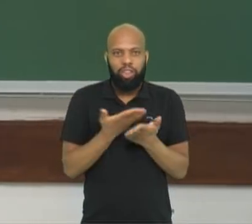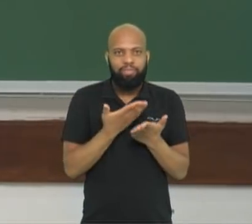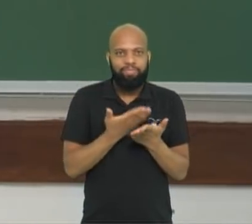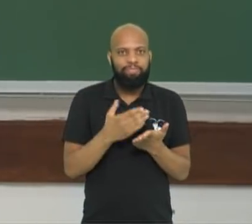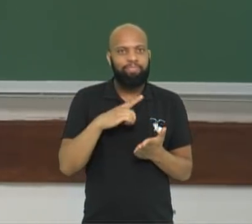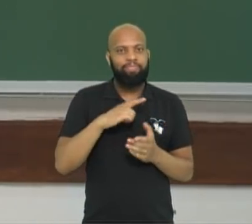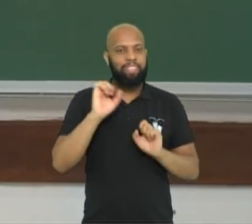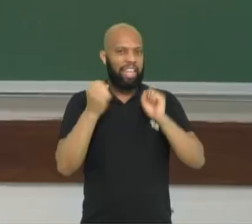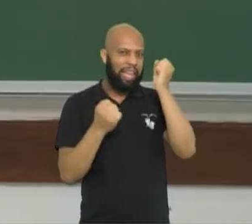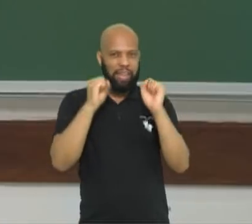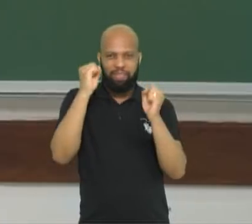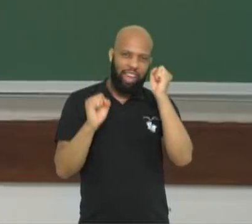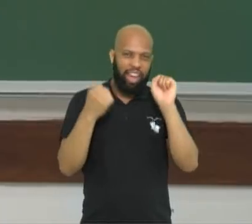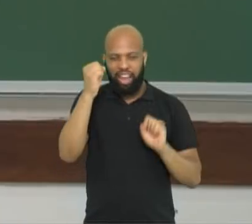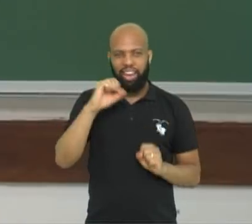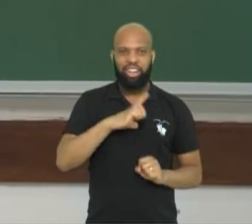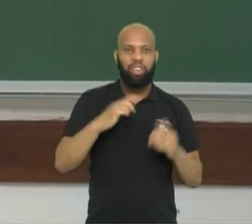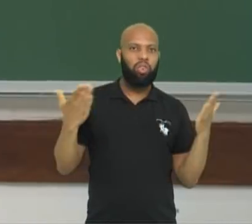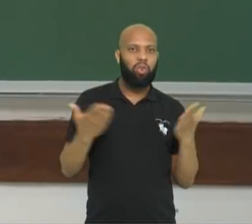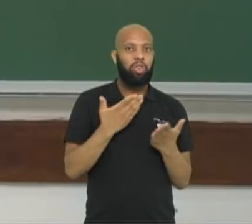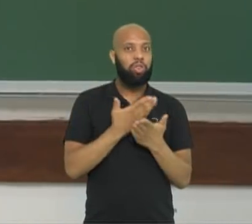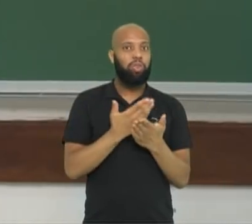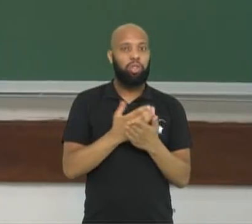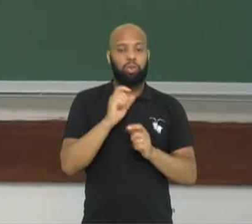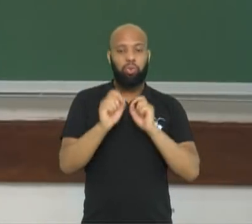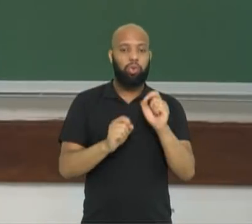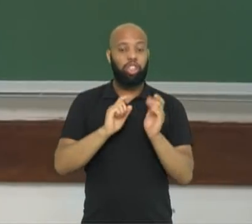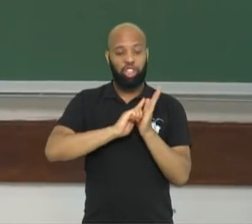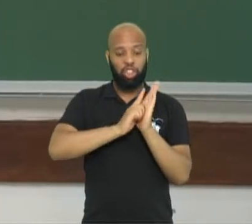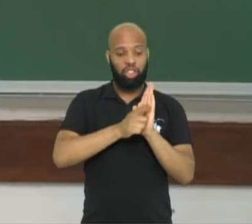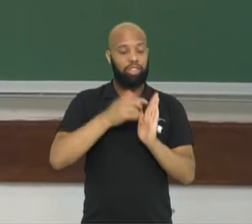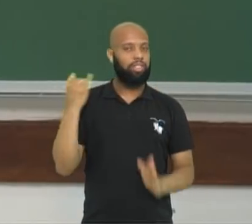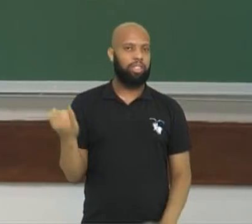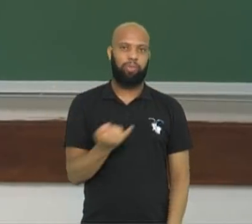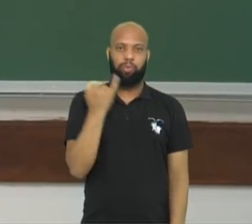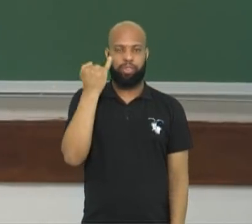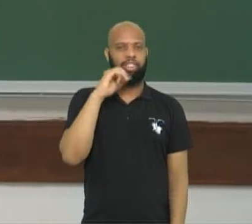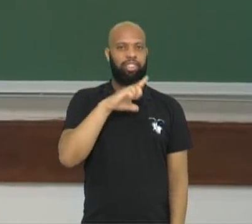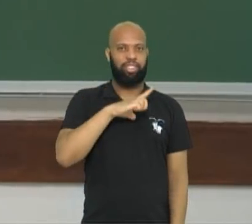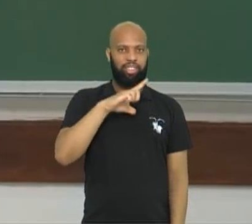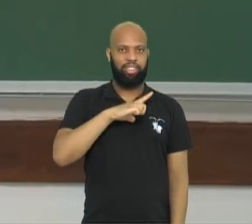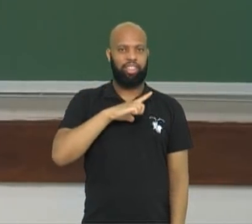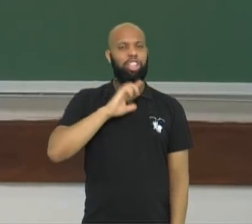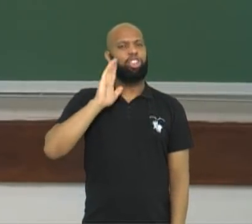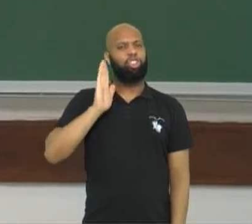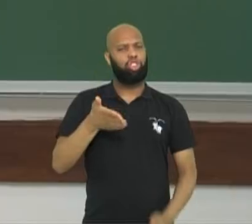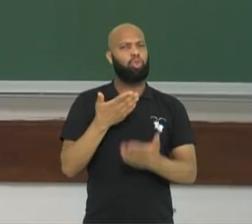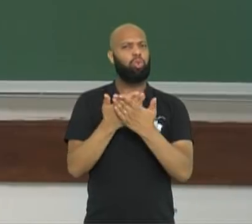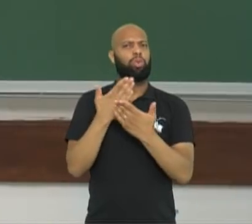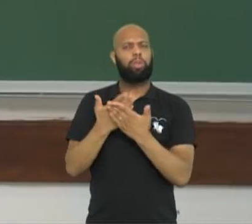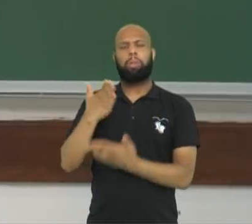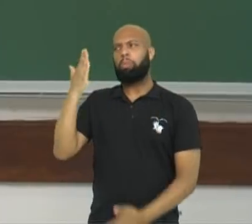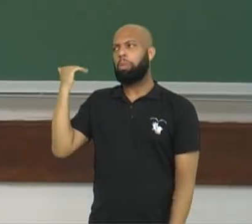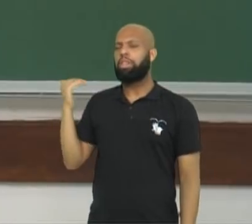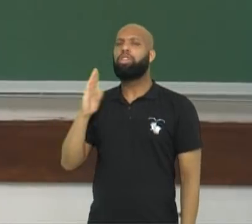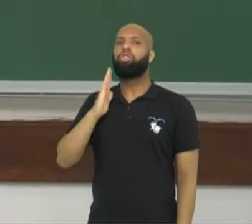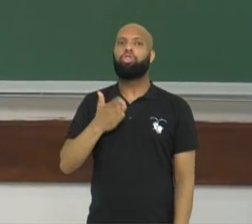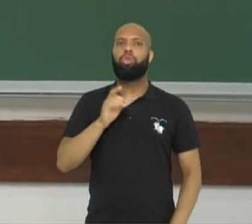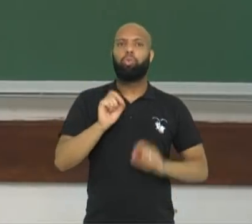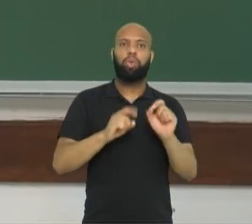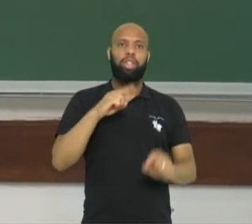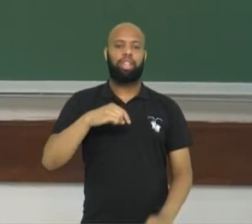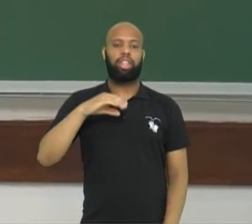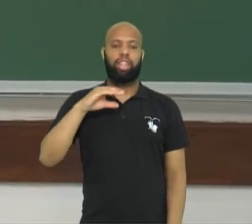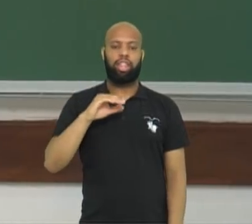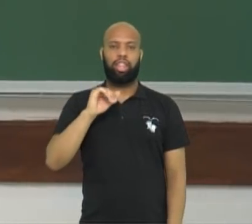aqui estão animadas, né? Hoje nós vamos falar sobre um gênero bem importante, legal, que nós trabalhamos em aulas anteriores, que é o